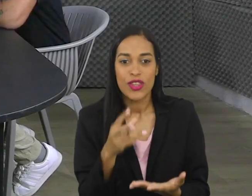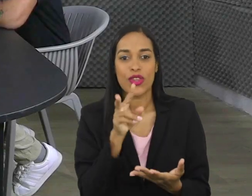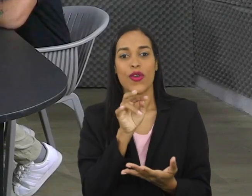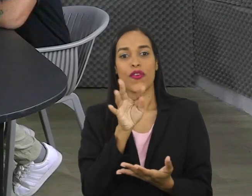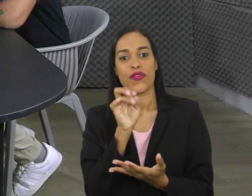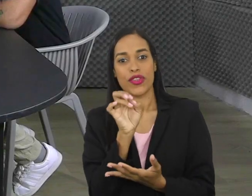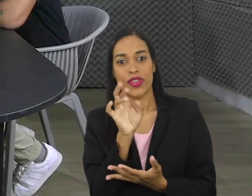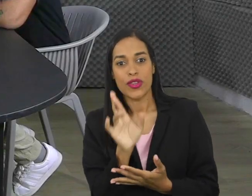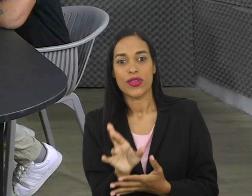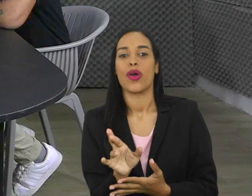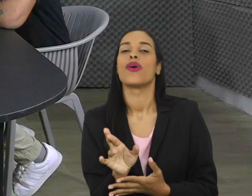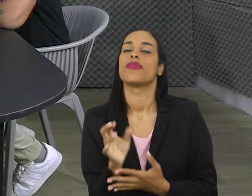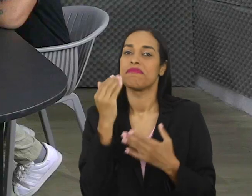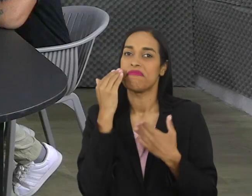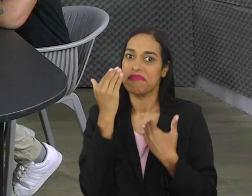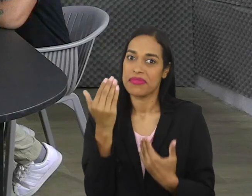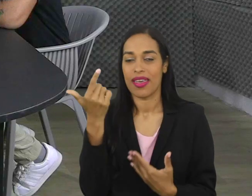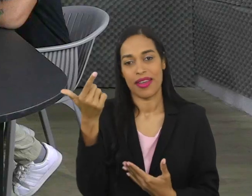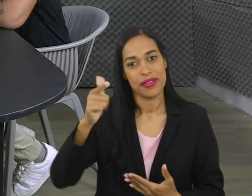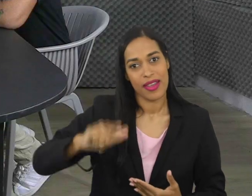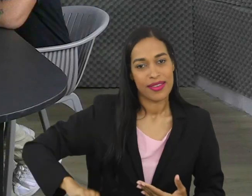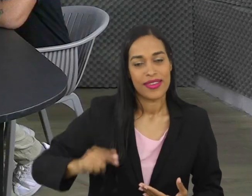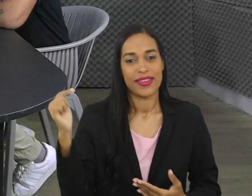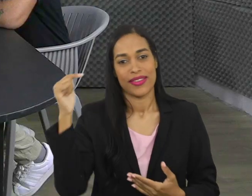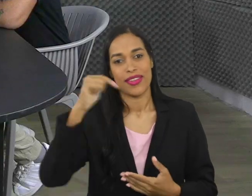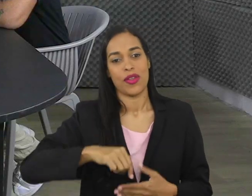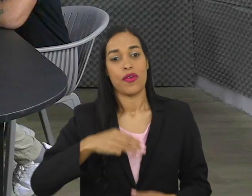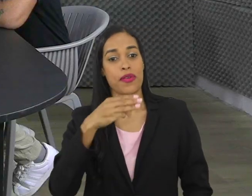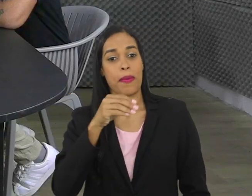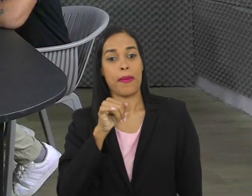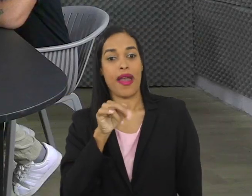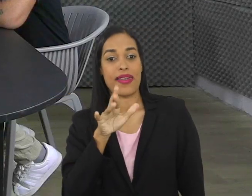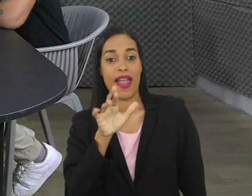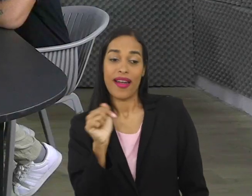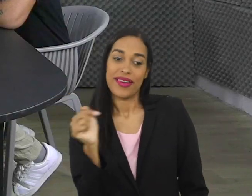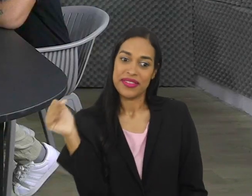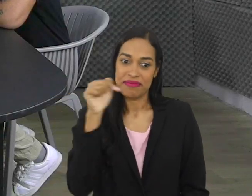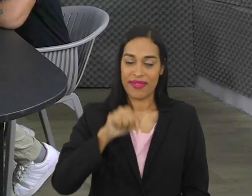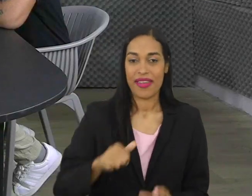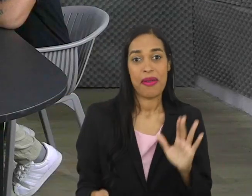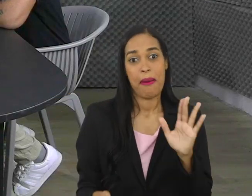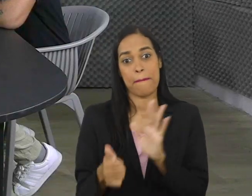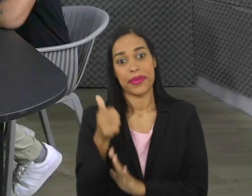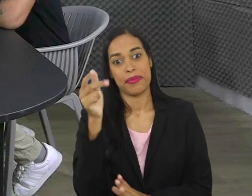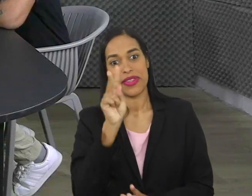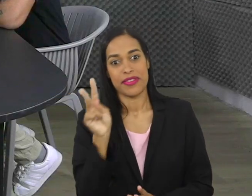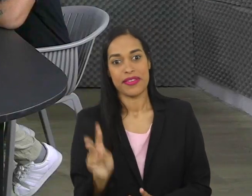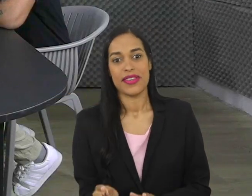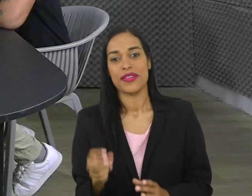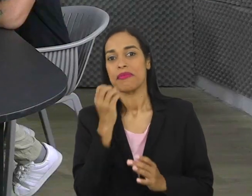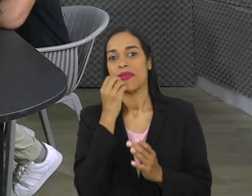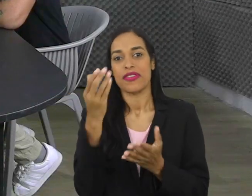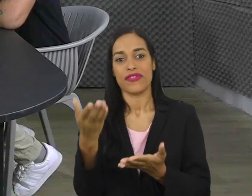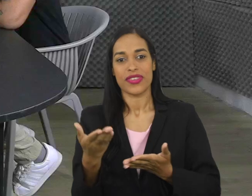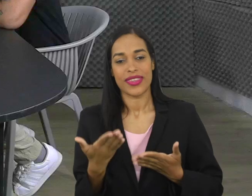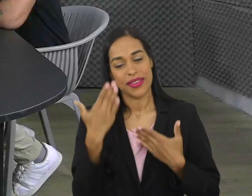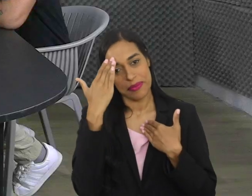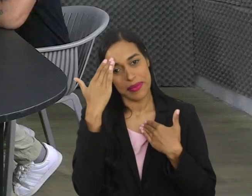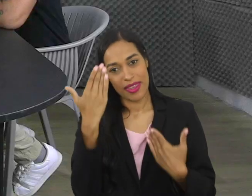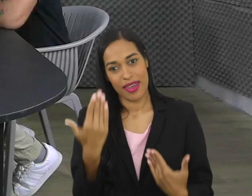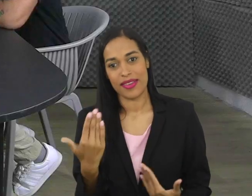Obrigado, prazer estar aqui mais uma vez. O prazer é todo nosso. E Maiara, estreando aqui no Educadoc, seja muito bem-vinda.